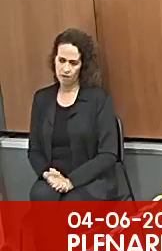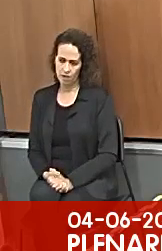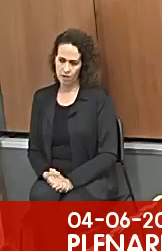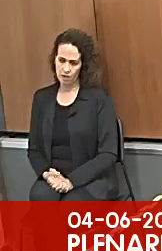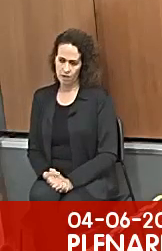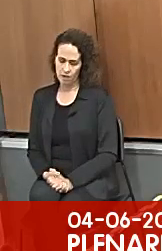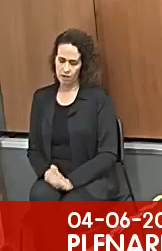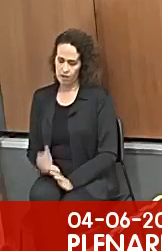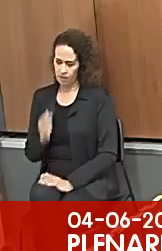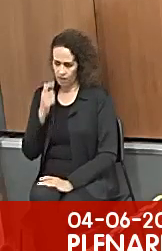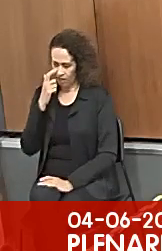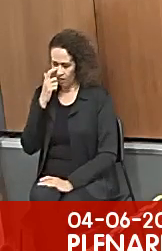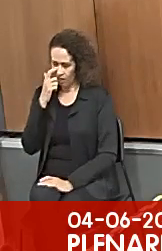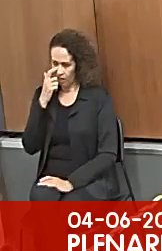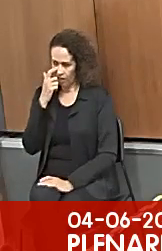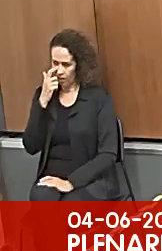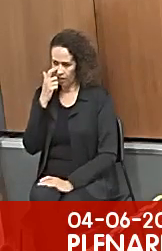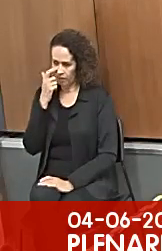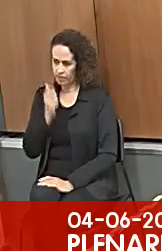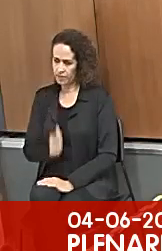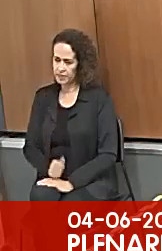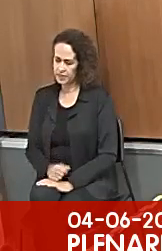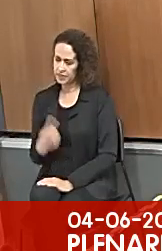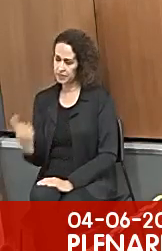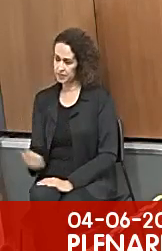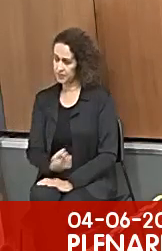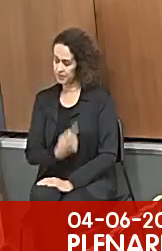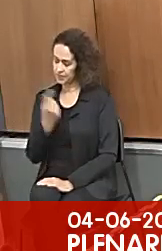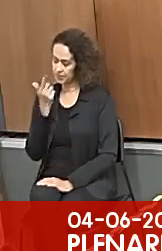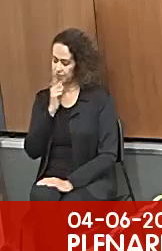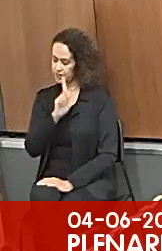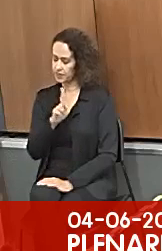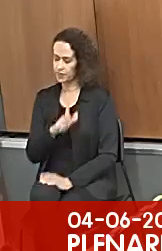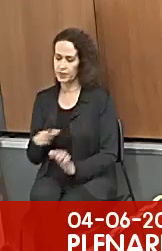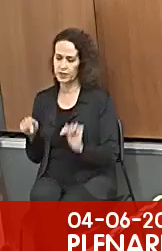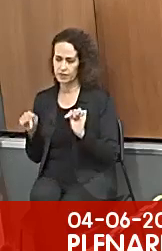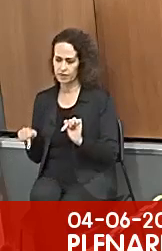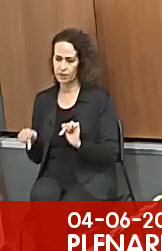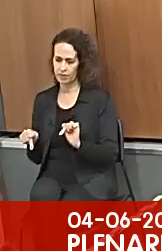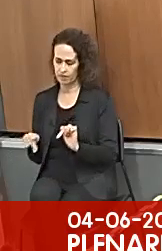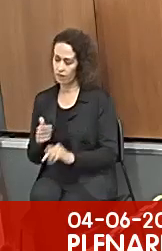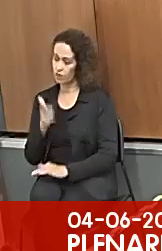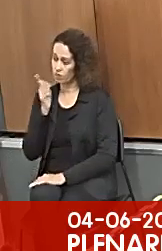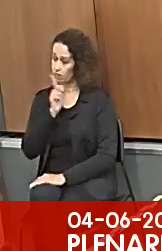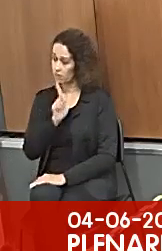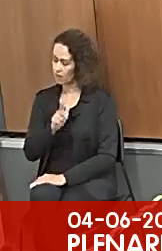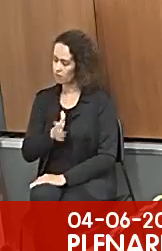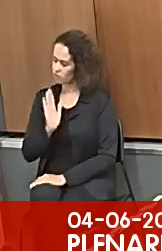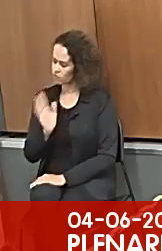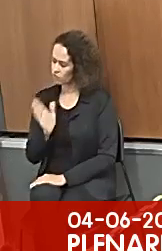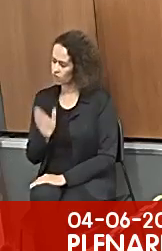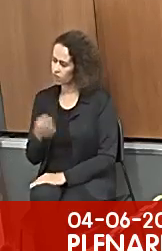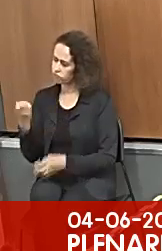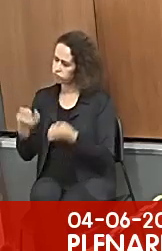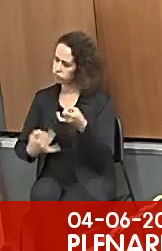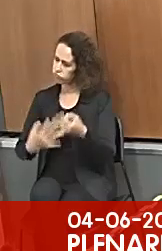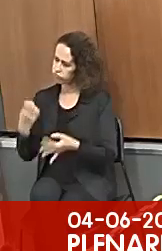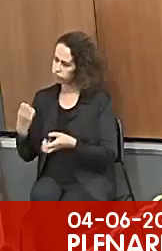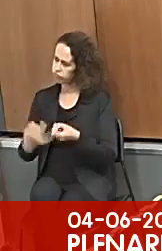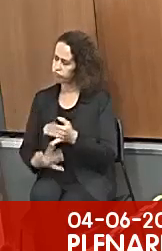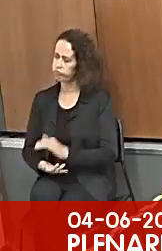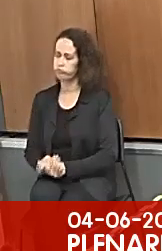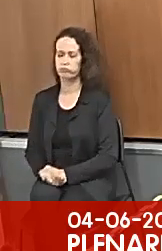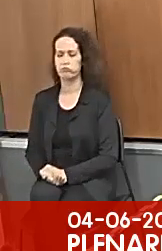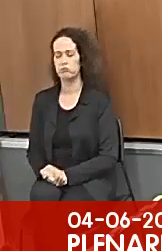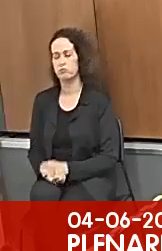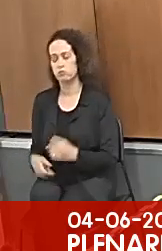aqui nós conseguimos alcançar o que eu tenho falado. Nós precisamos